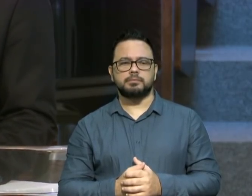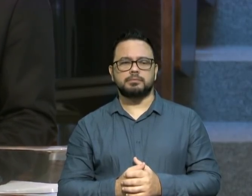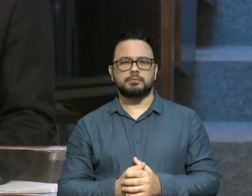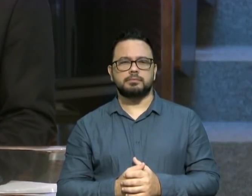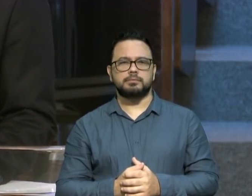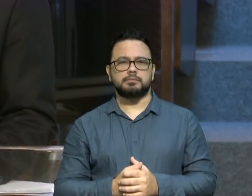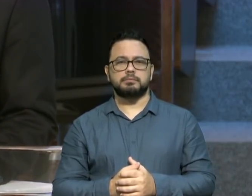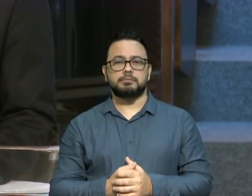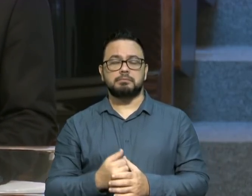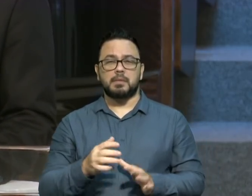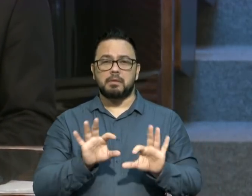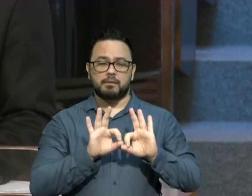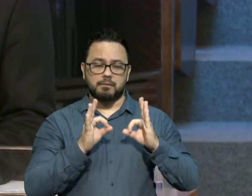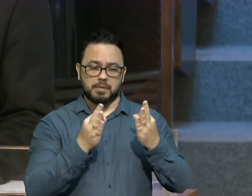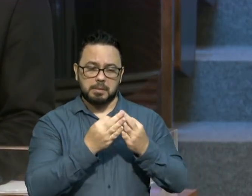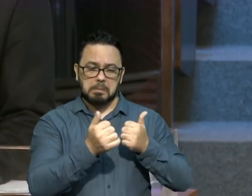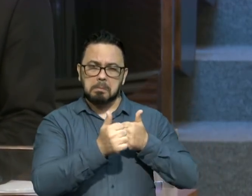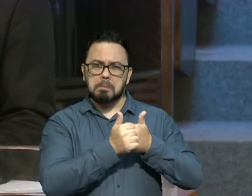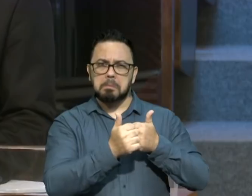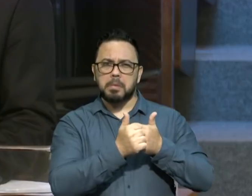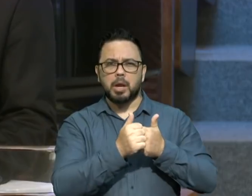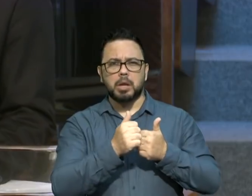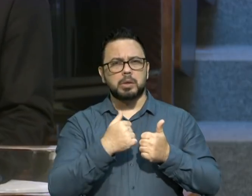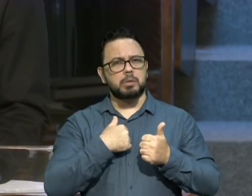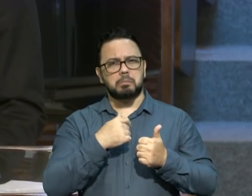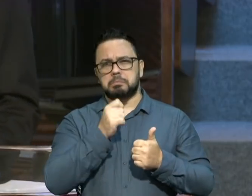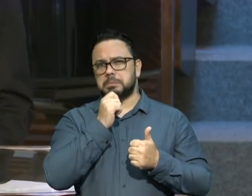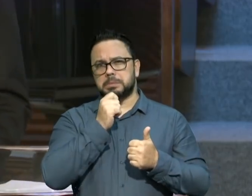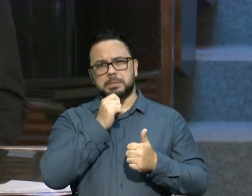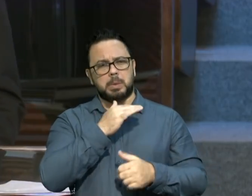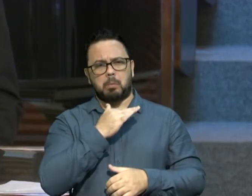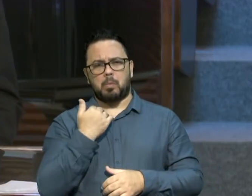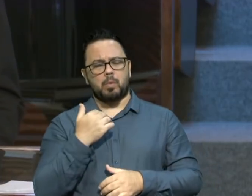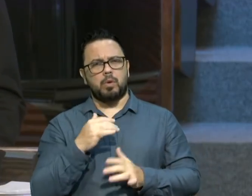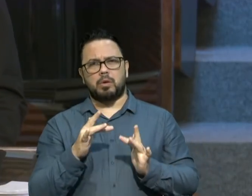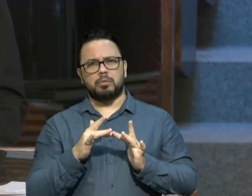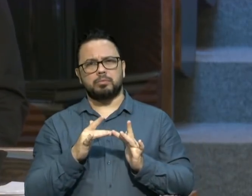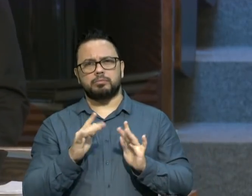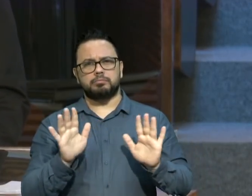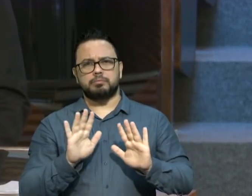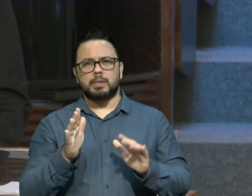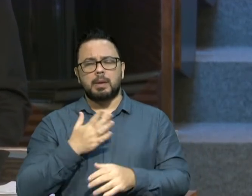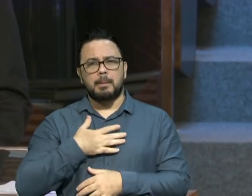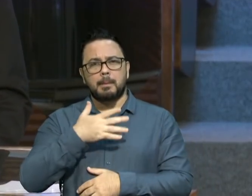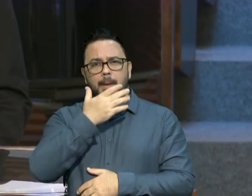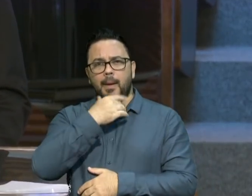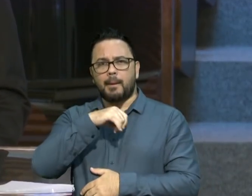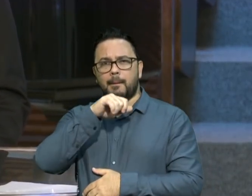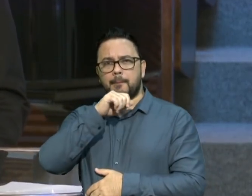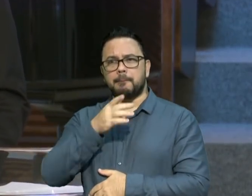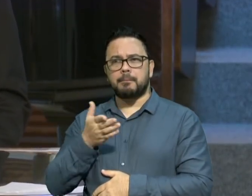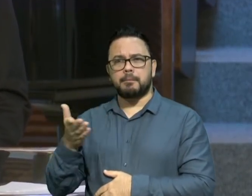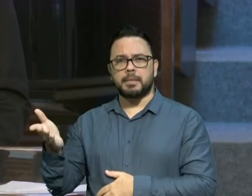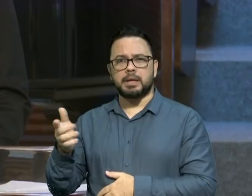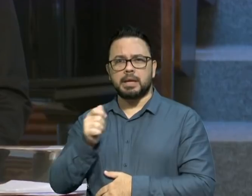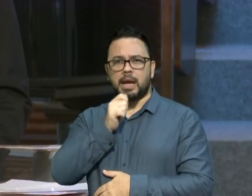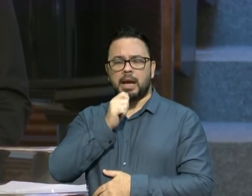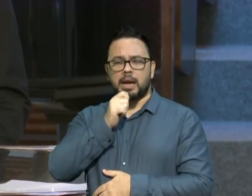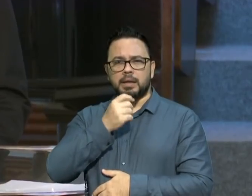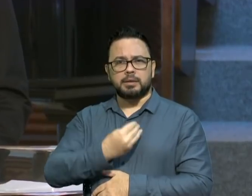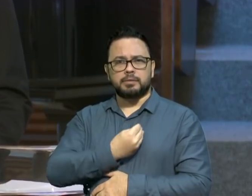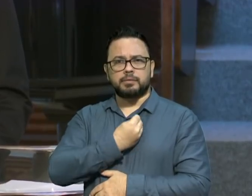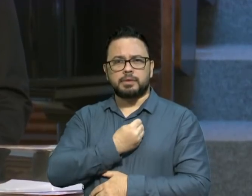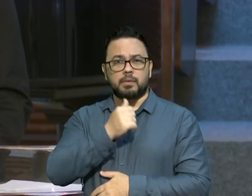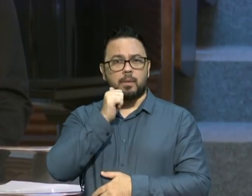a mente querido próximo E aí meu querido pai tem aí na minha